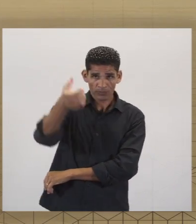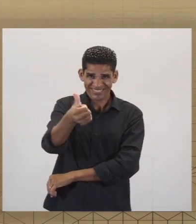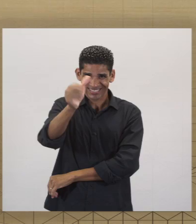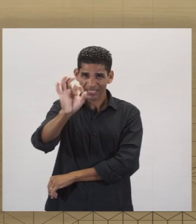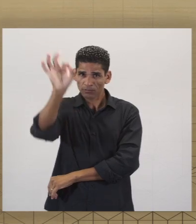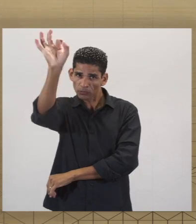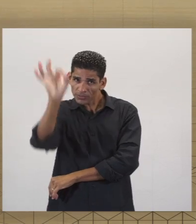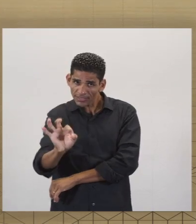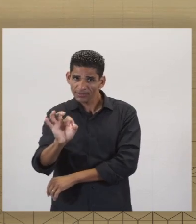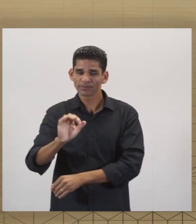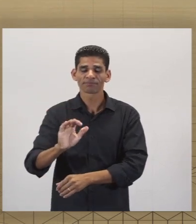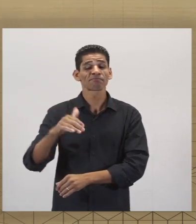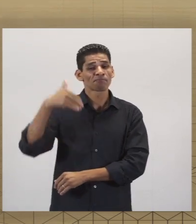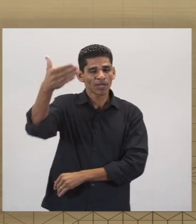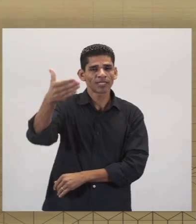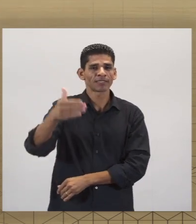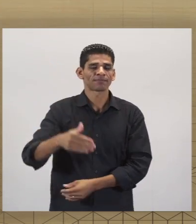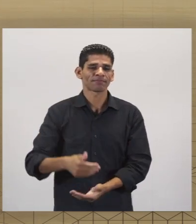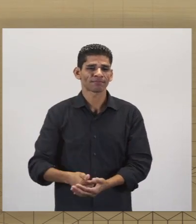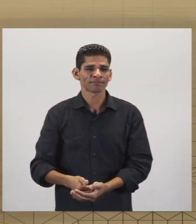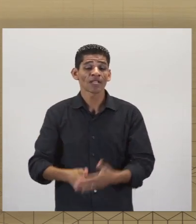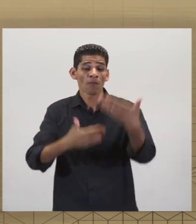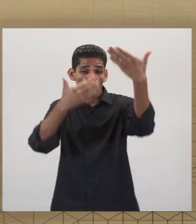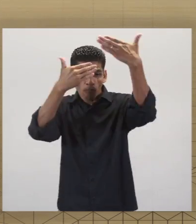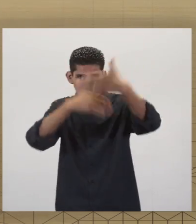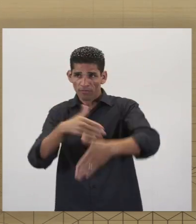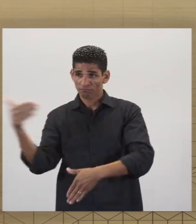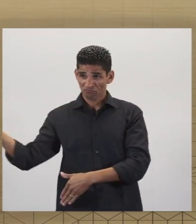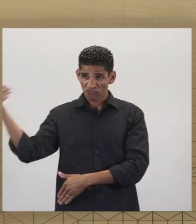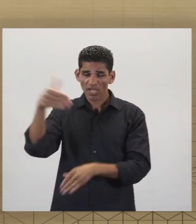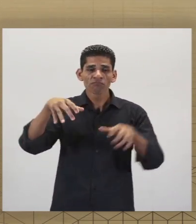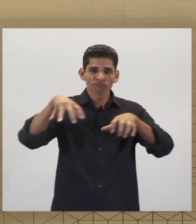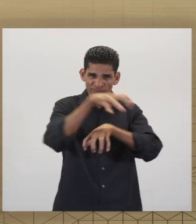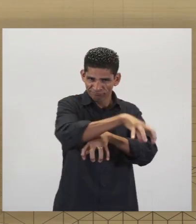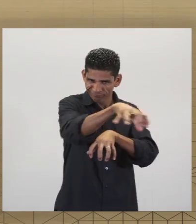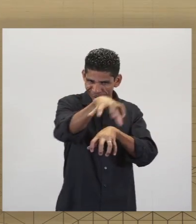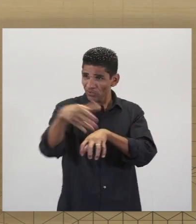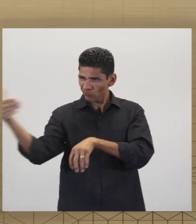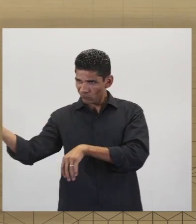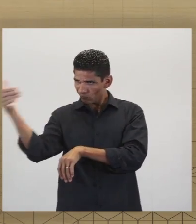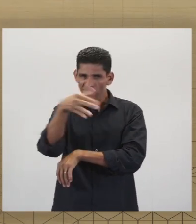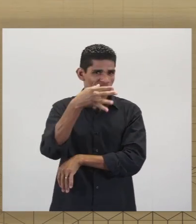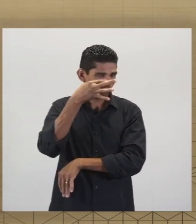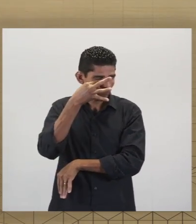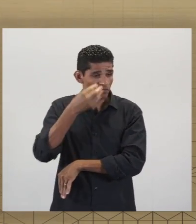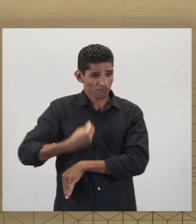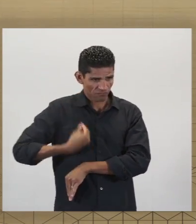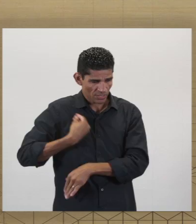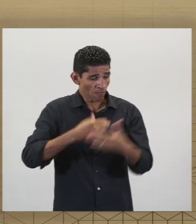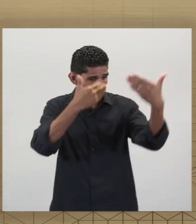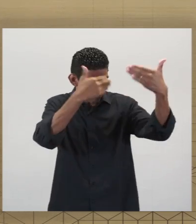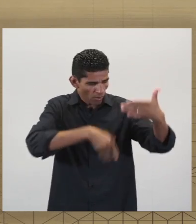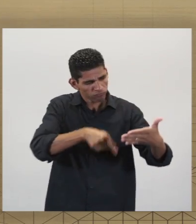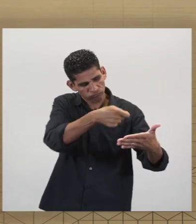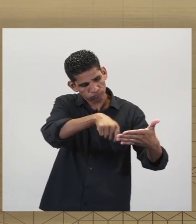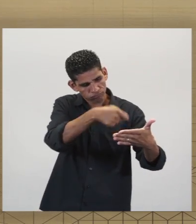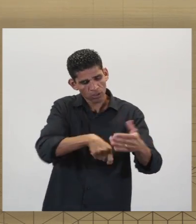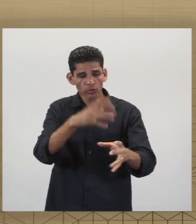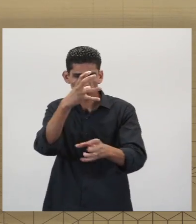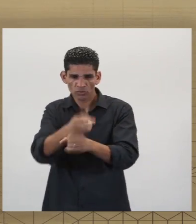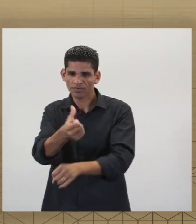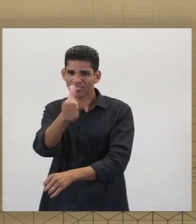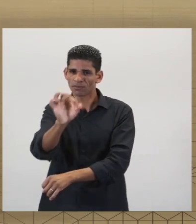60% ficarão por conta da avaliação presencial, que será realizada no polo onde você está matriculado. Portanto, é importante participar ativamente